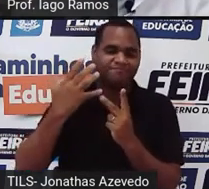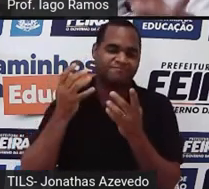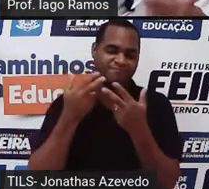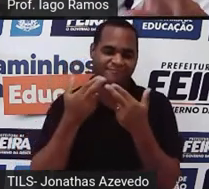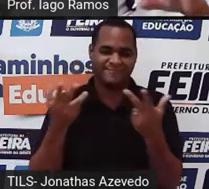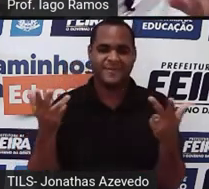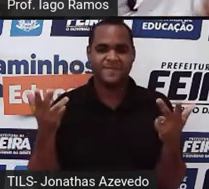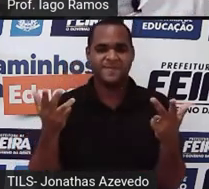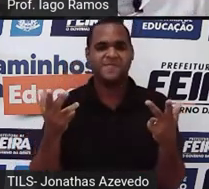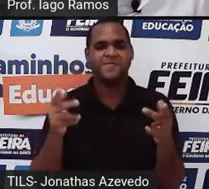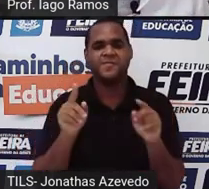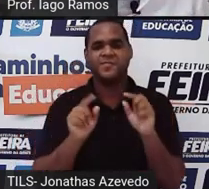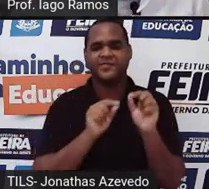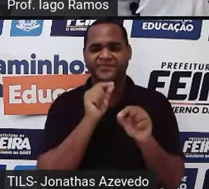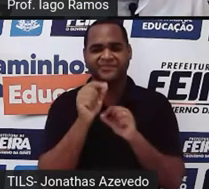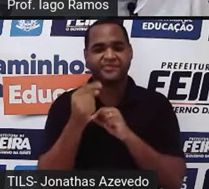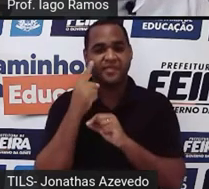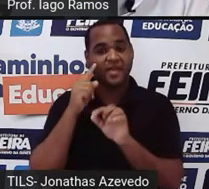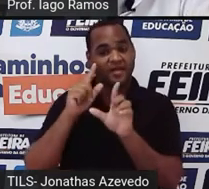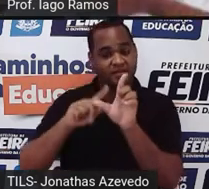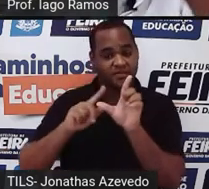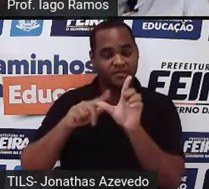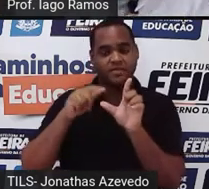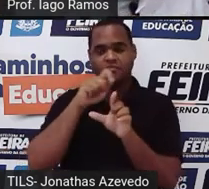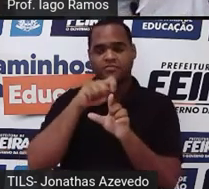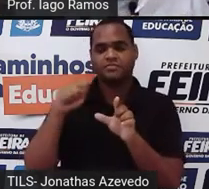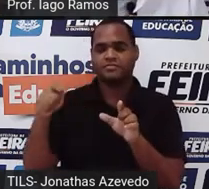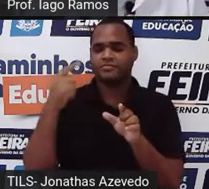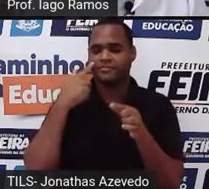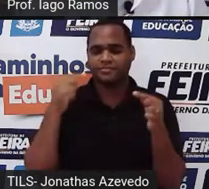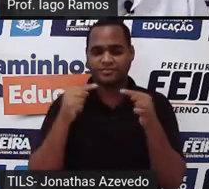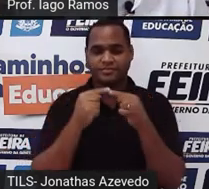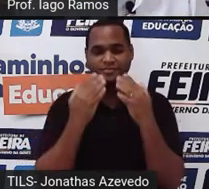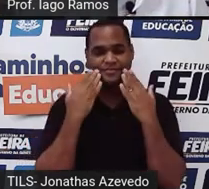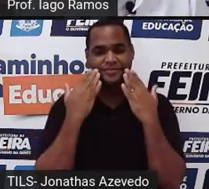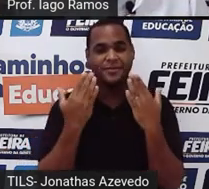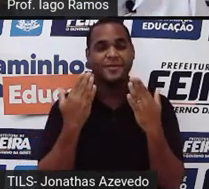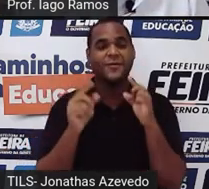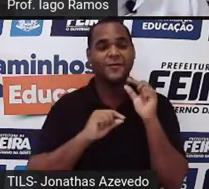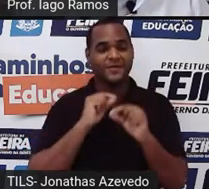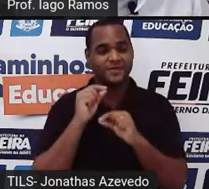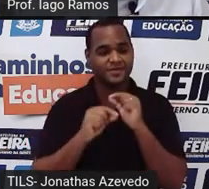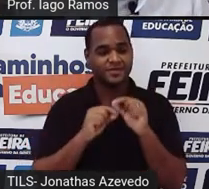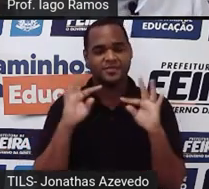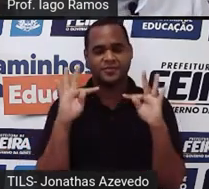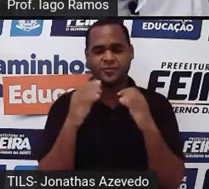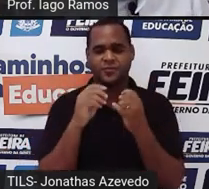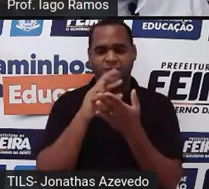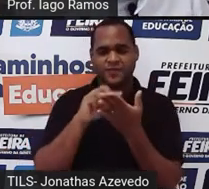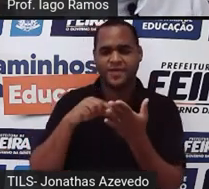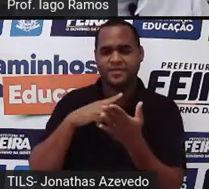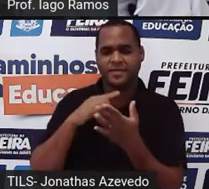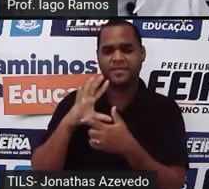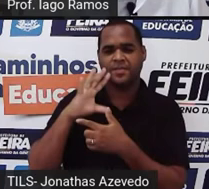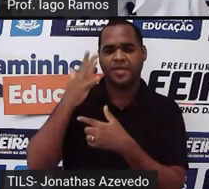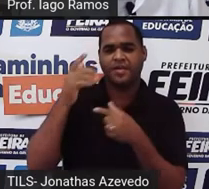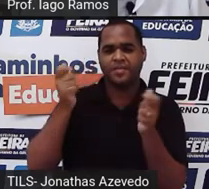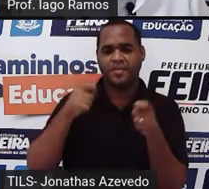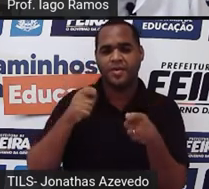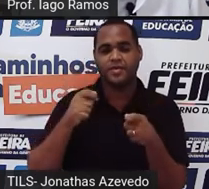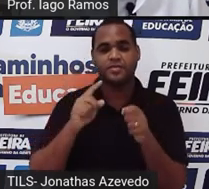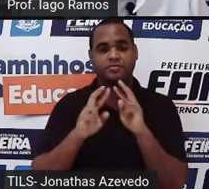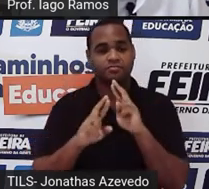bom? Aqui escrito com letras para simbolizar, né, tudo que pode acontecer com esses dois